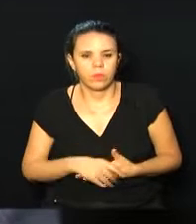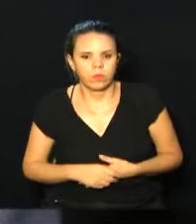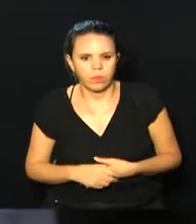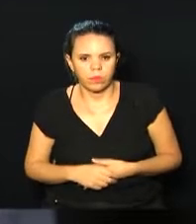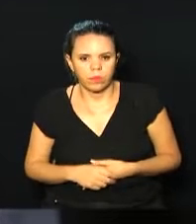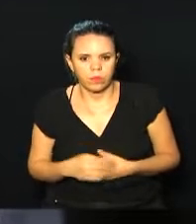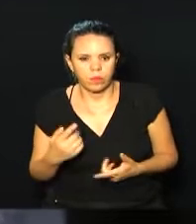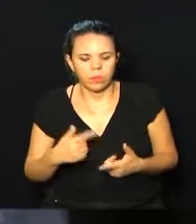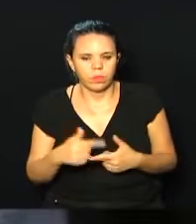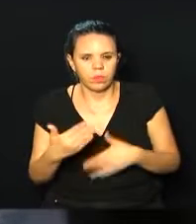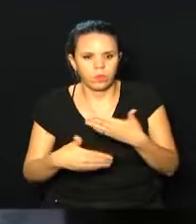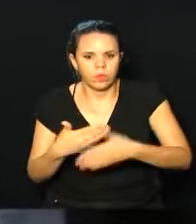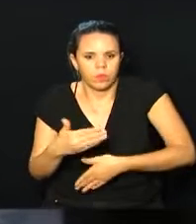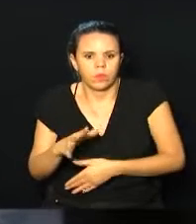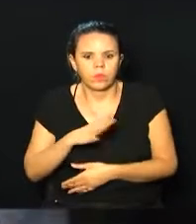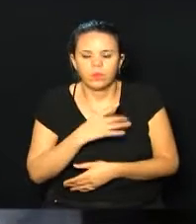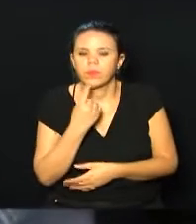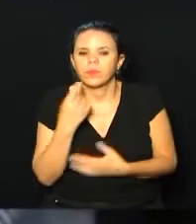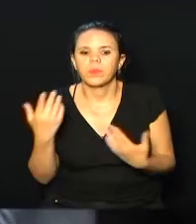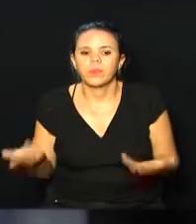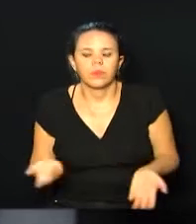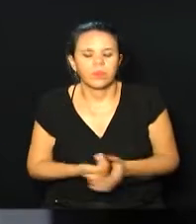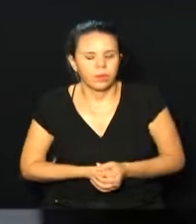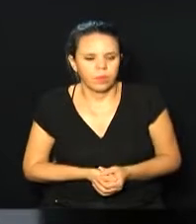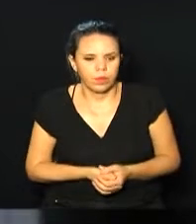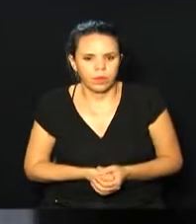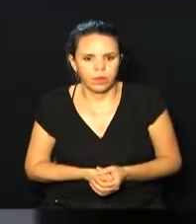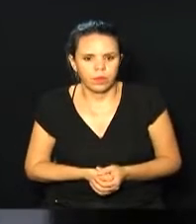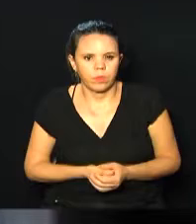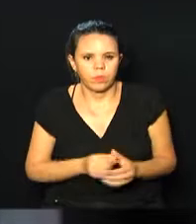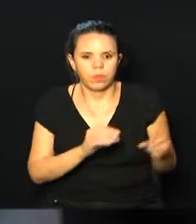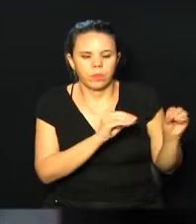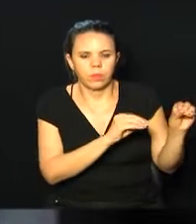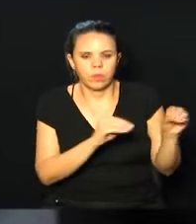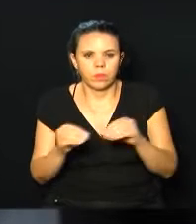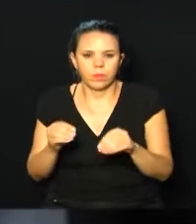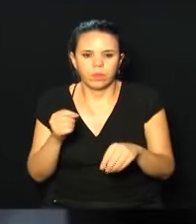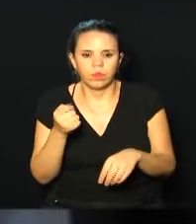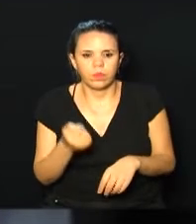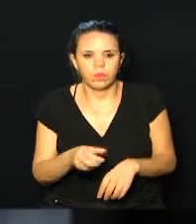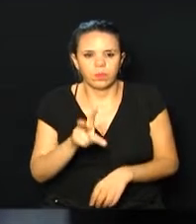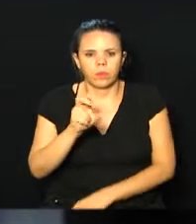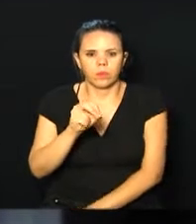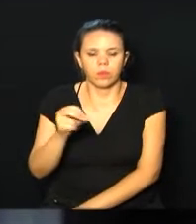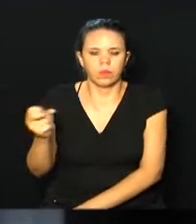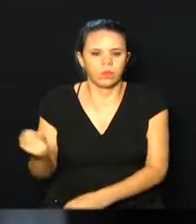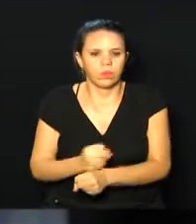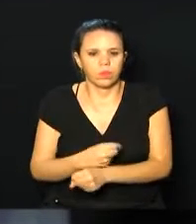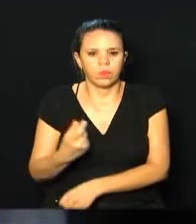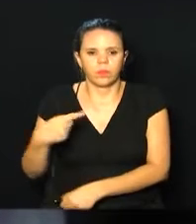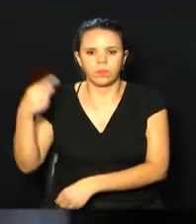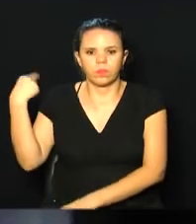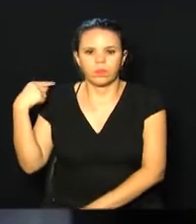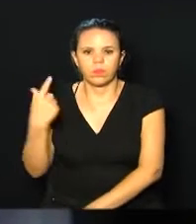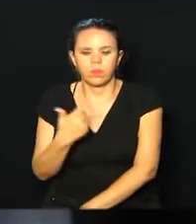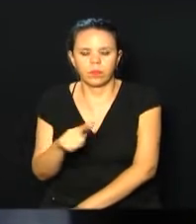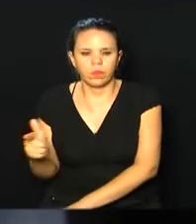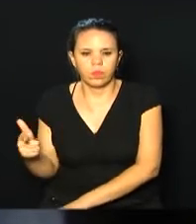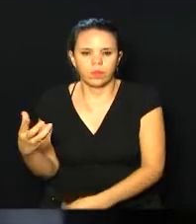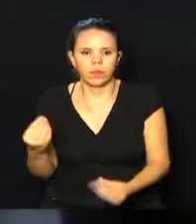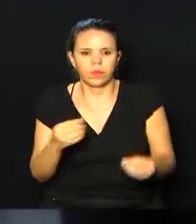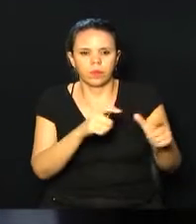realidade constante. A cidade de Campinas, quando eu mudei para cá quase 50 anos atrás, ela não tinha tantas